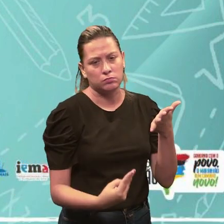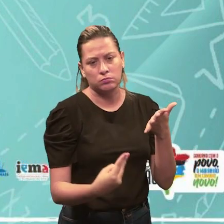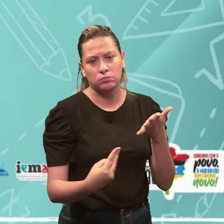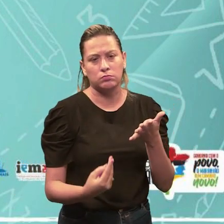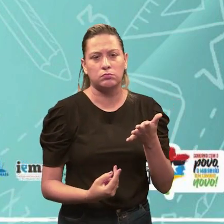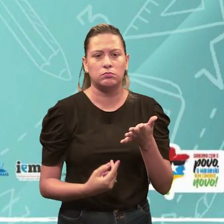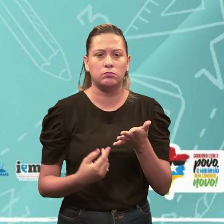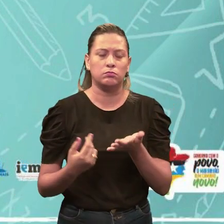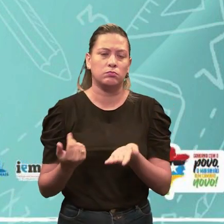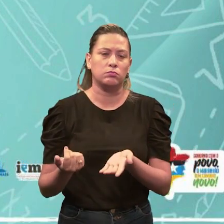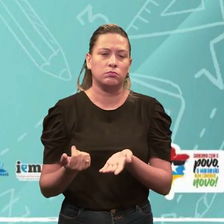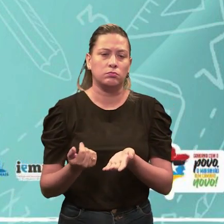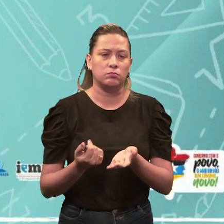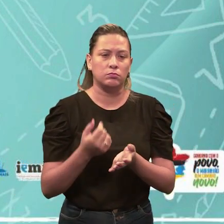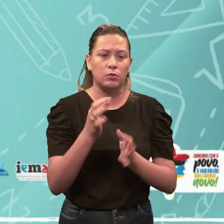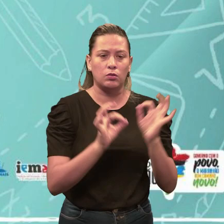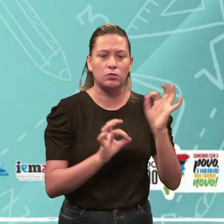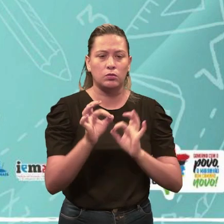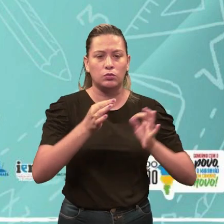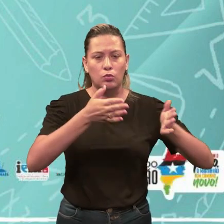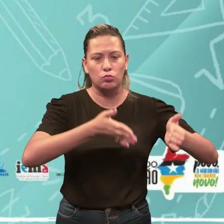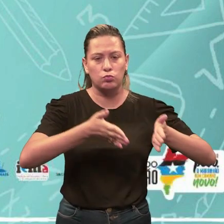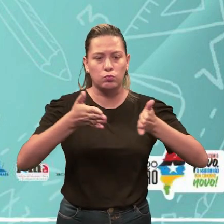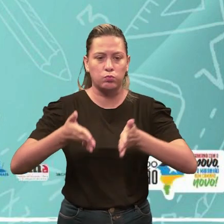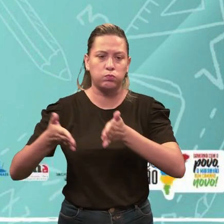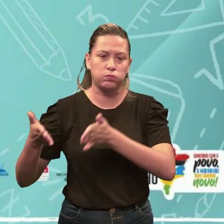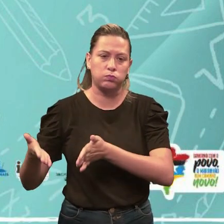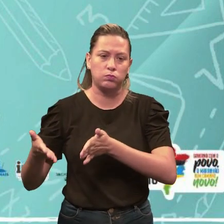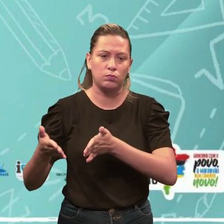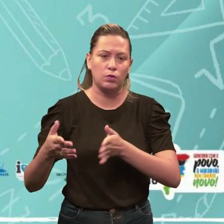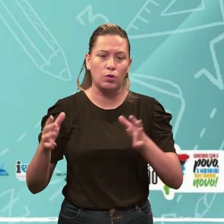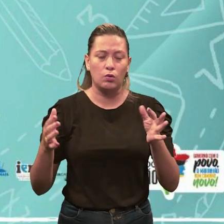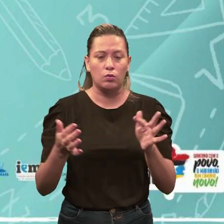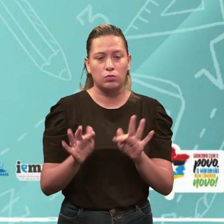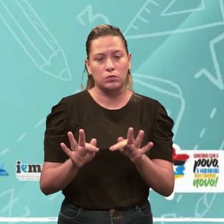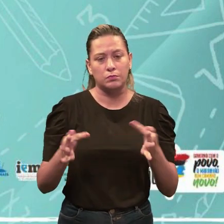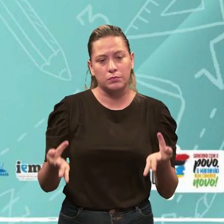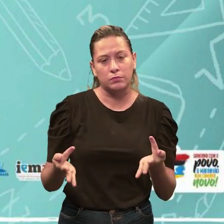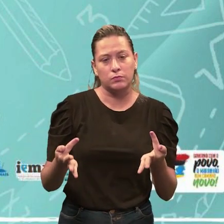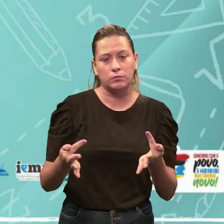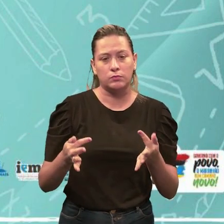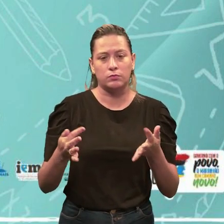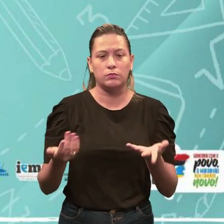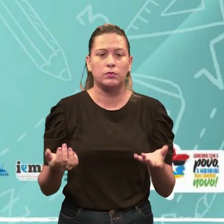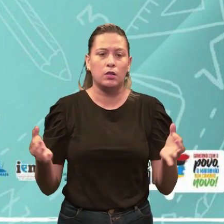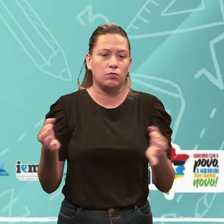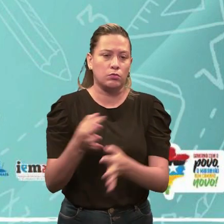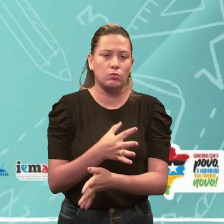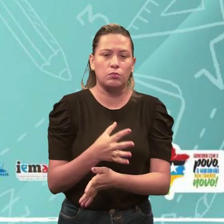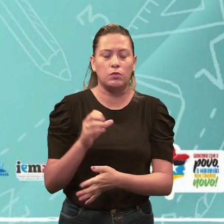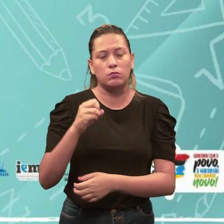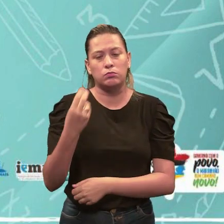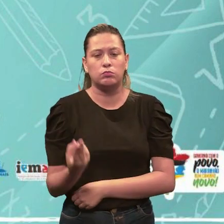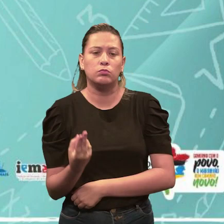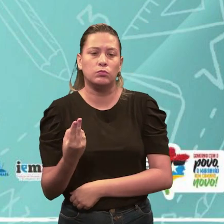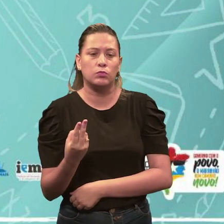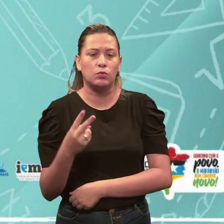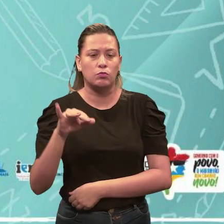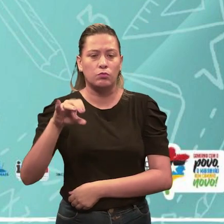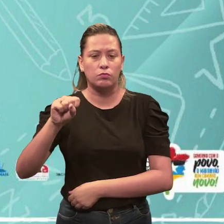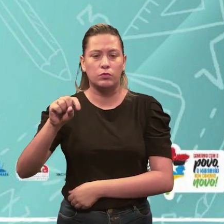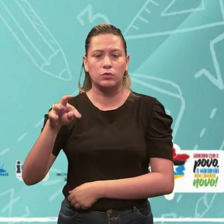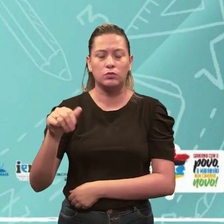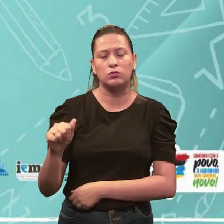Esquemas de blocos, esquemas simplificados, esquemas completos, esquema de vista de localização, esquema